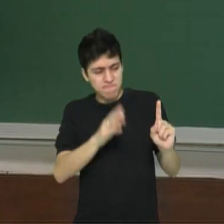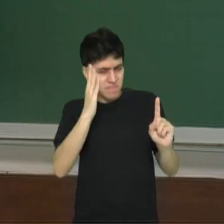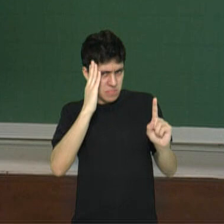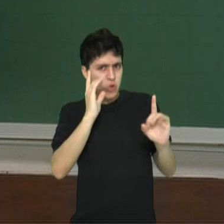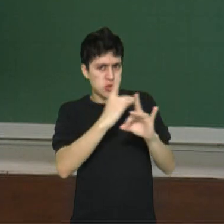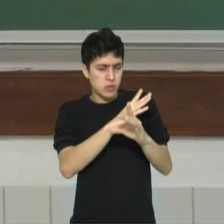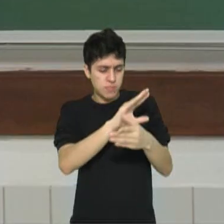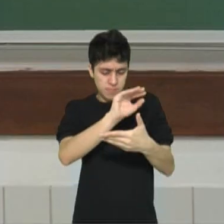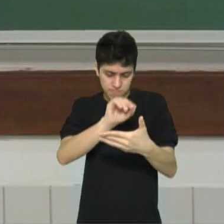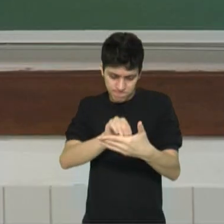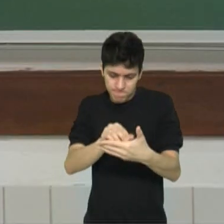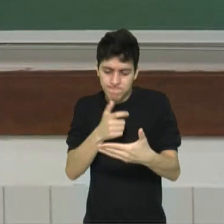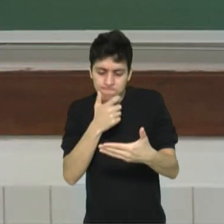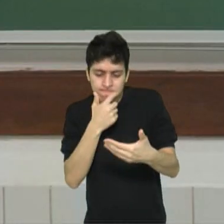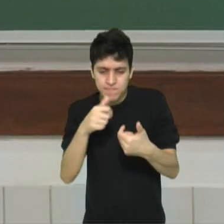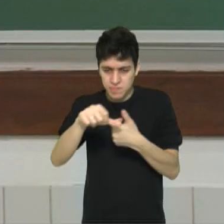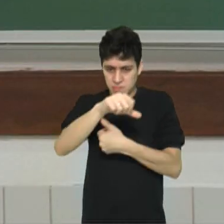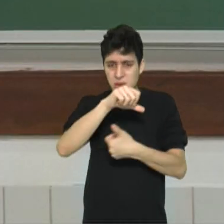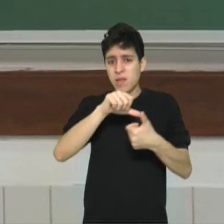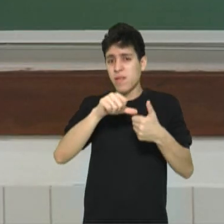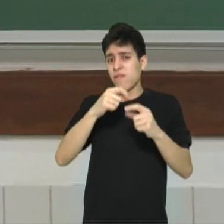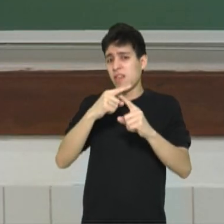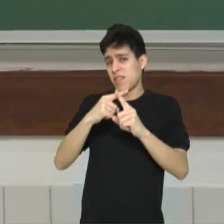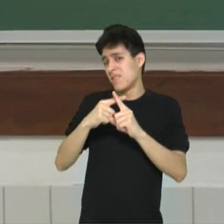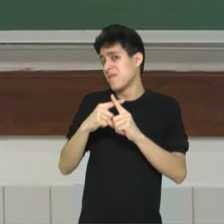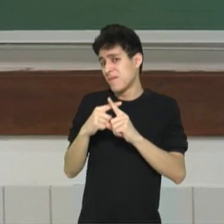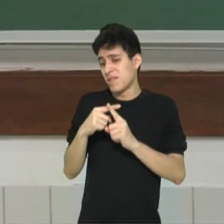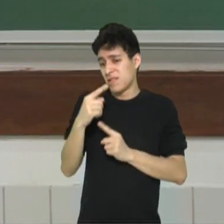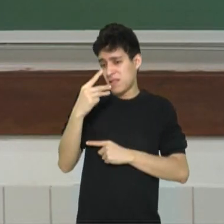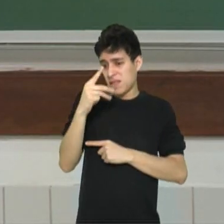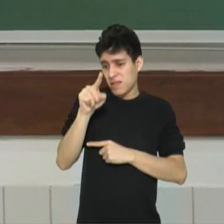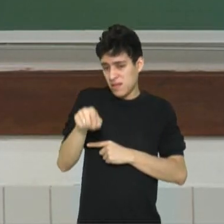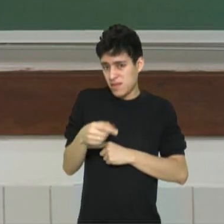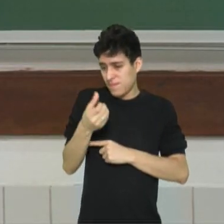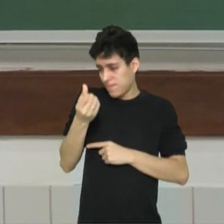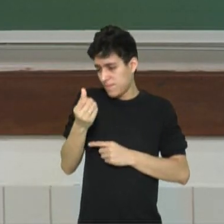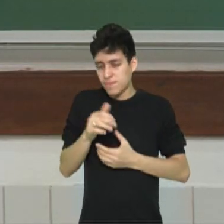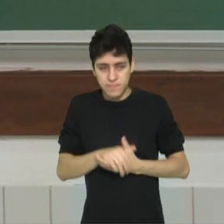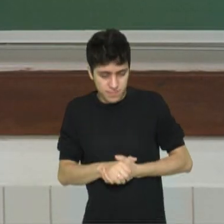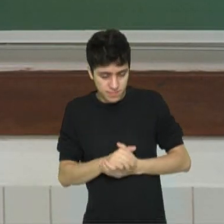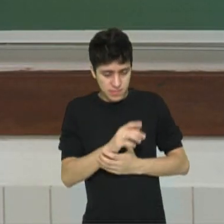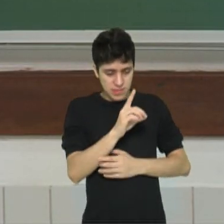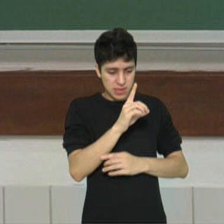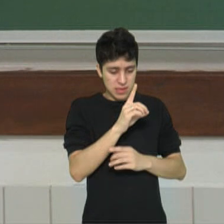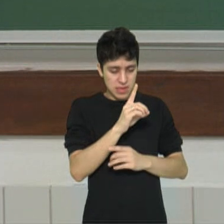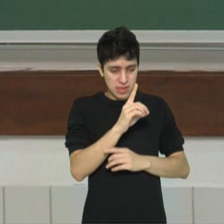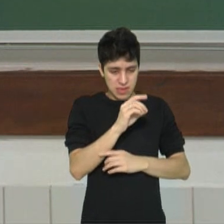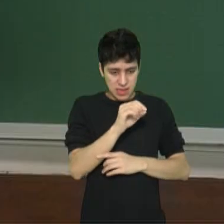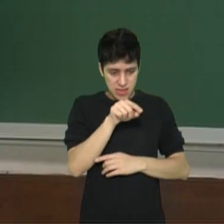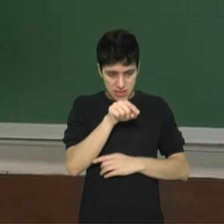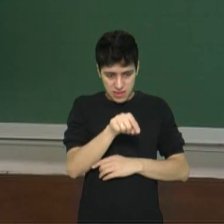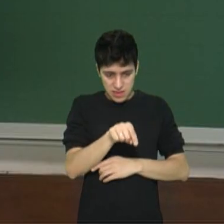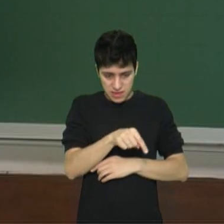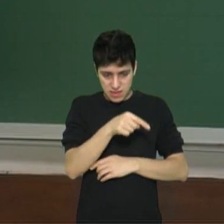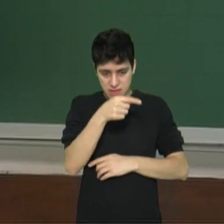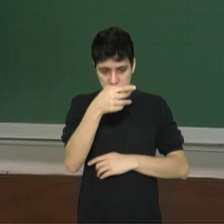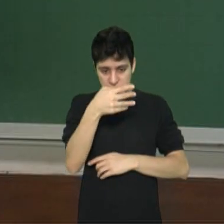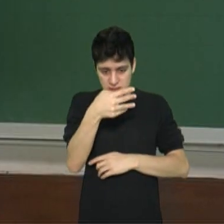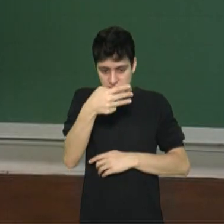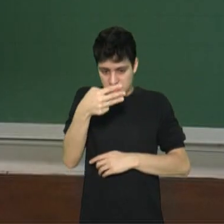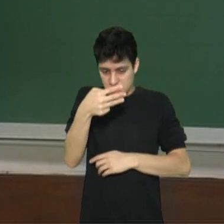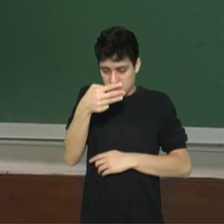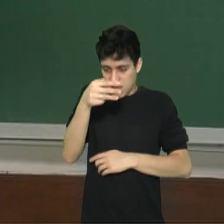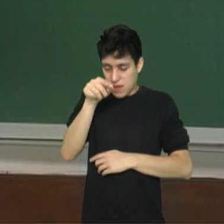a gente transformar, a gente multiplica por 3,6. Então, 10,43